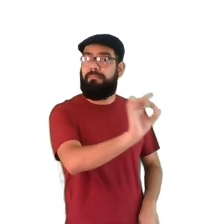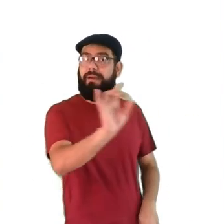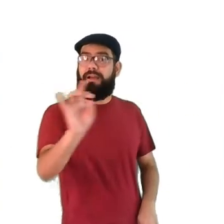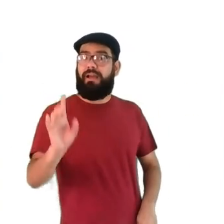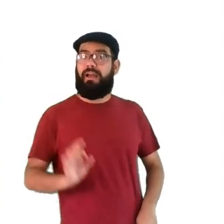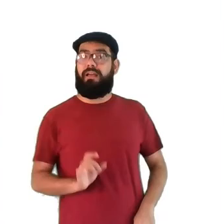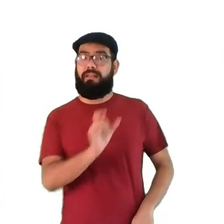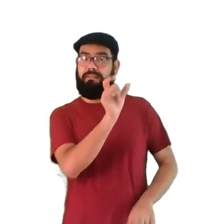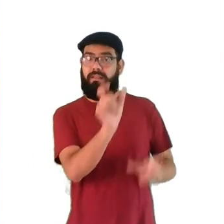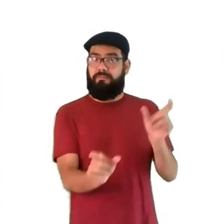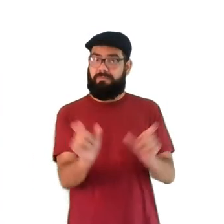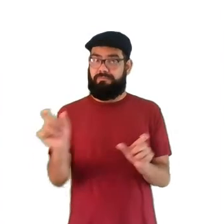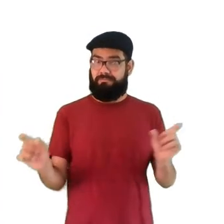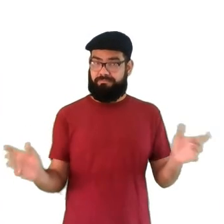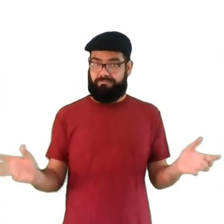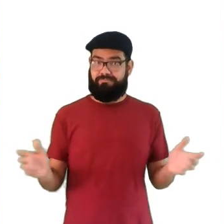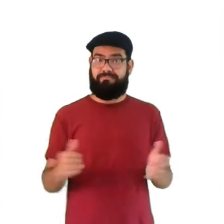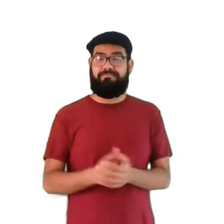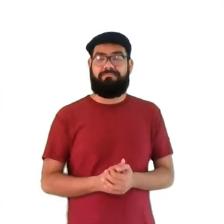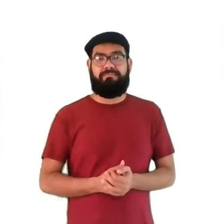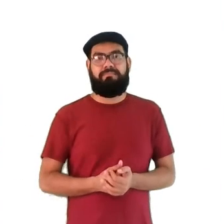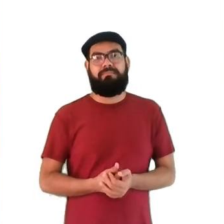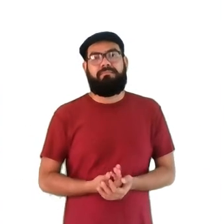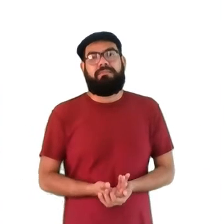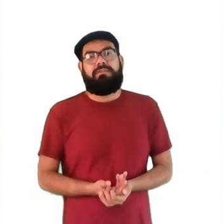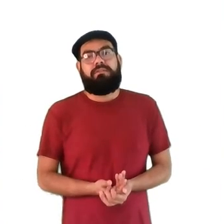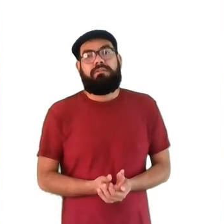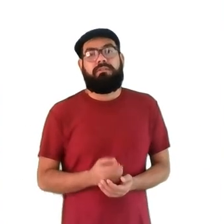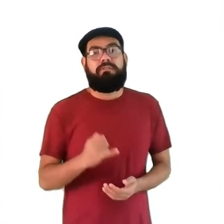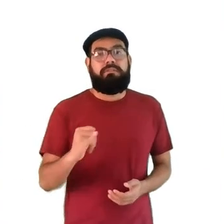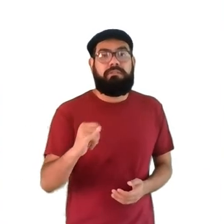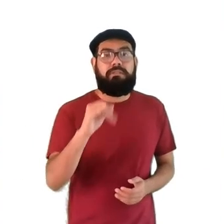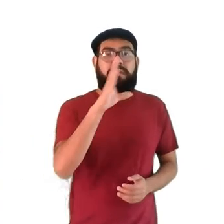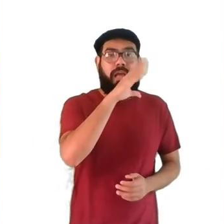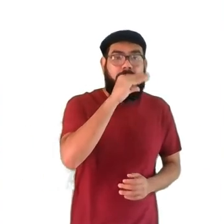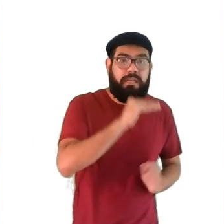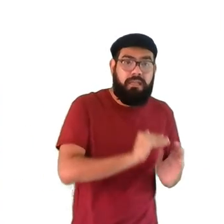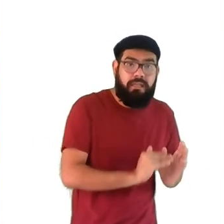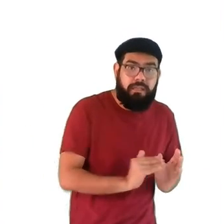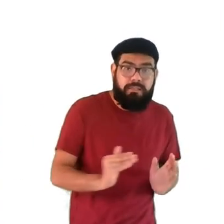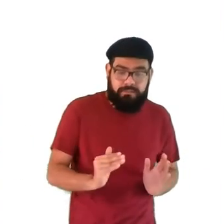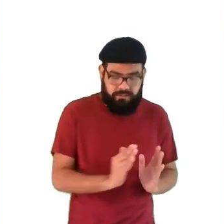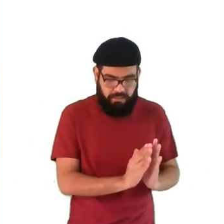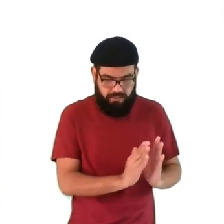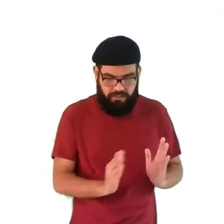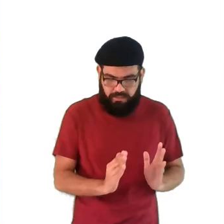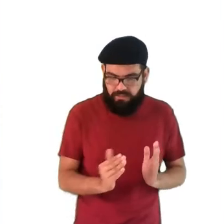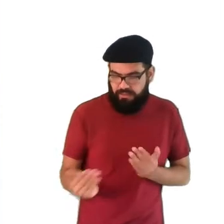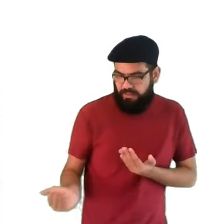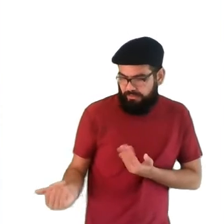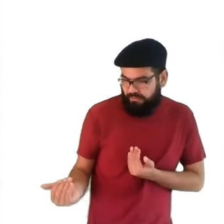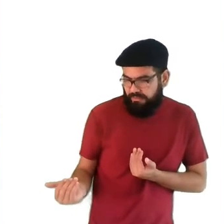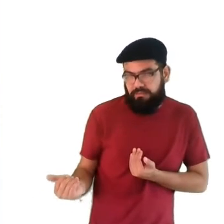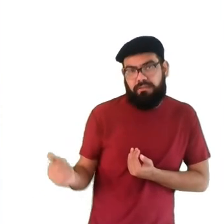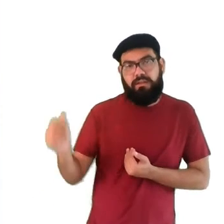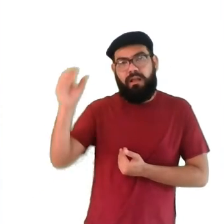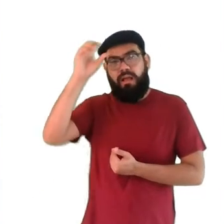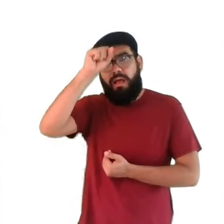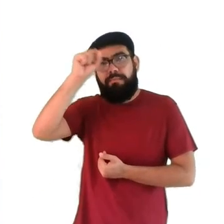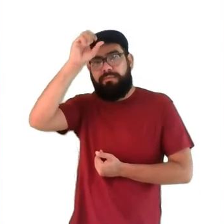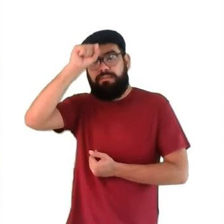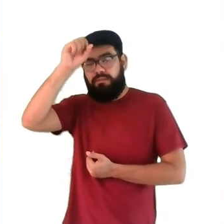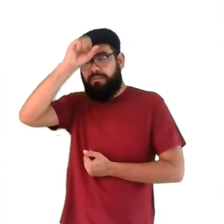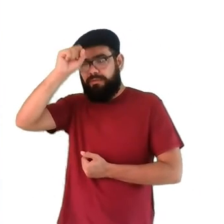que a pessoa leva. Ou seja, se desde a infância, da adolescência, ela adotou hábitos de vida saudável, ou